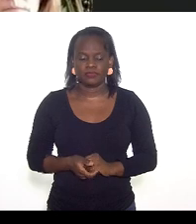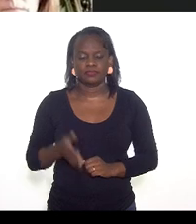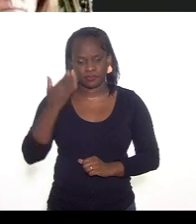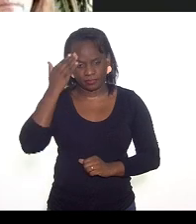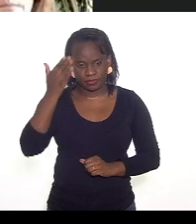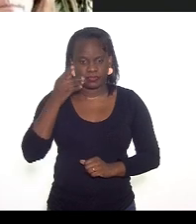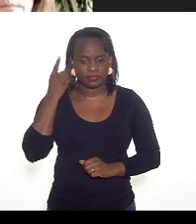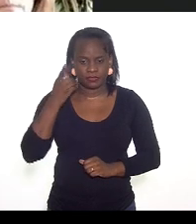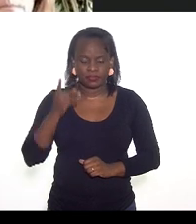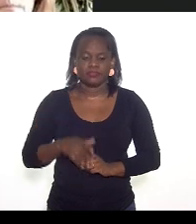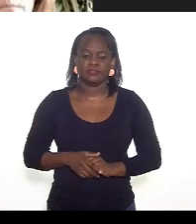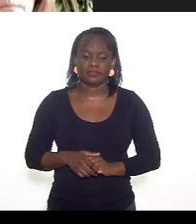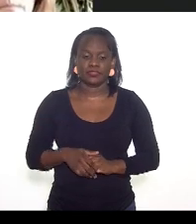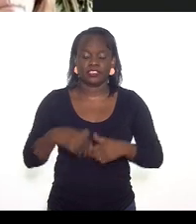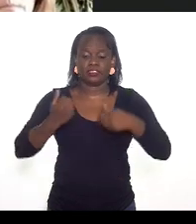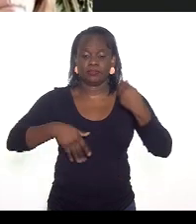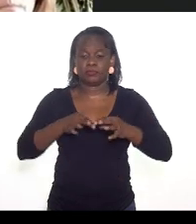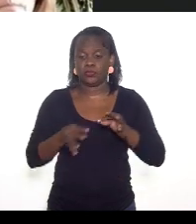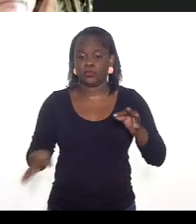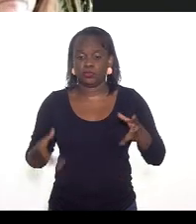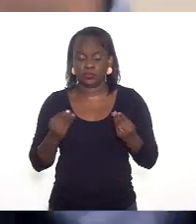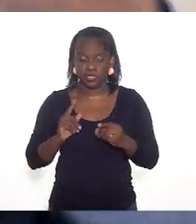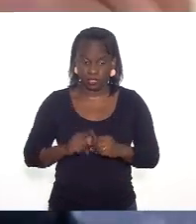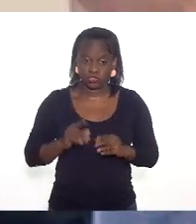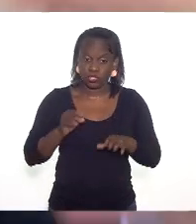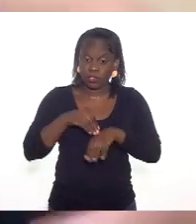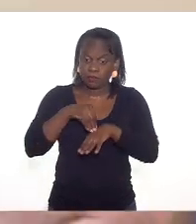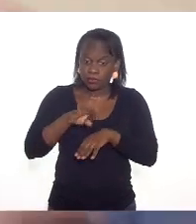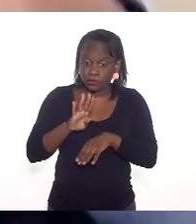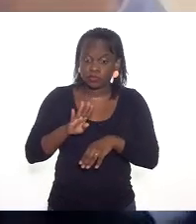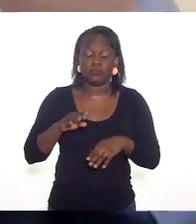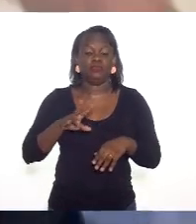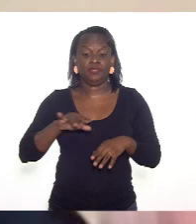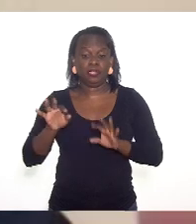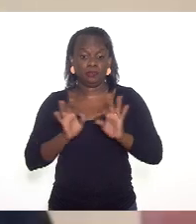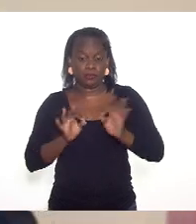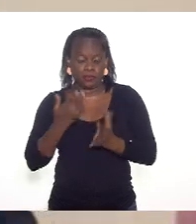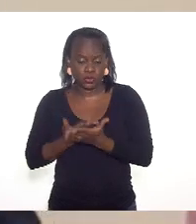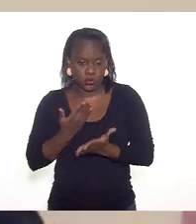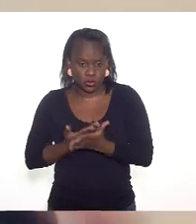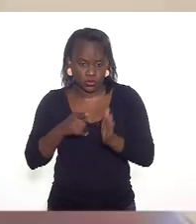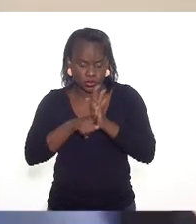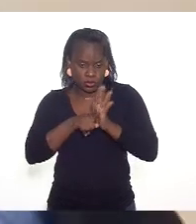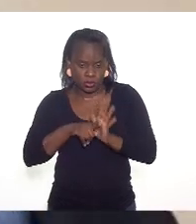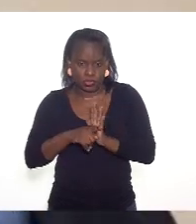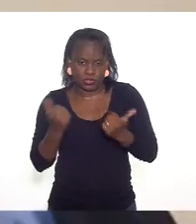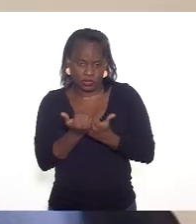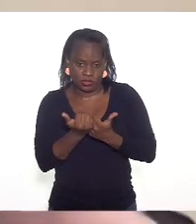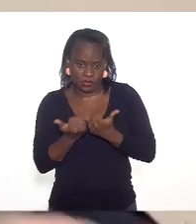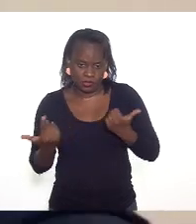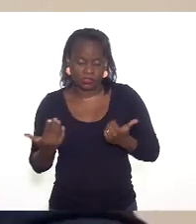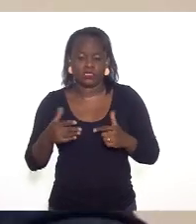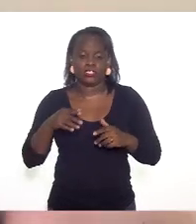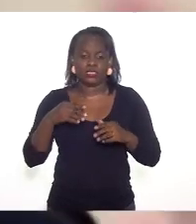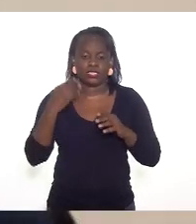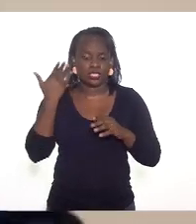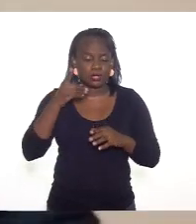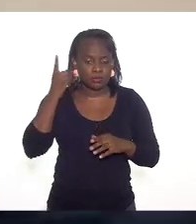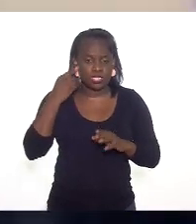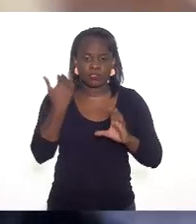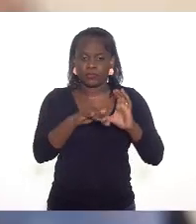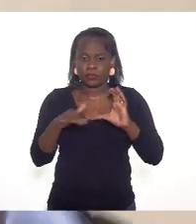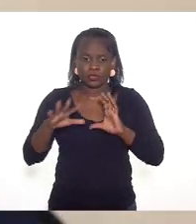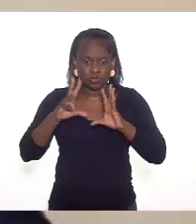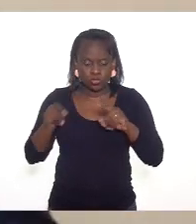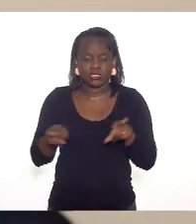Obrigado, deputado Rodrigo. Sem estender muito, é só, na verdade, uma sugestão. Nós vamos fazer um estudo com a nossa assessoria, encaminhar para todos os deputados que vão